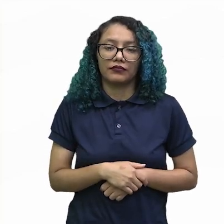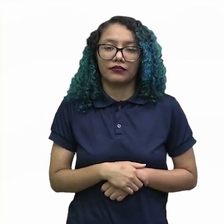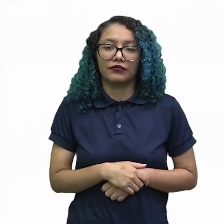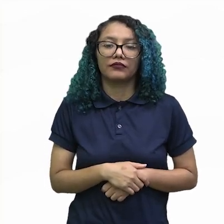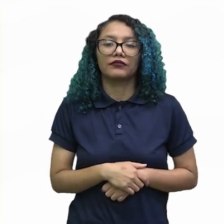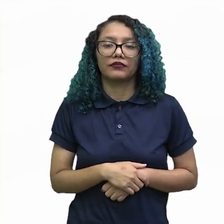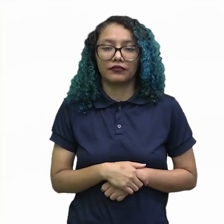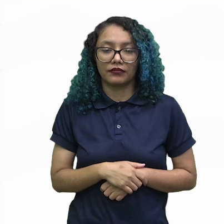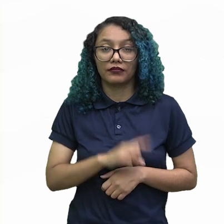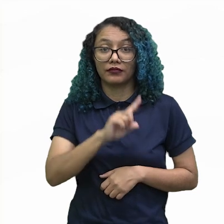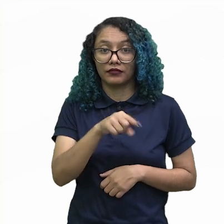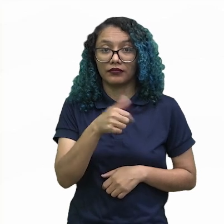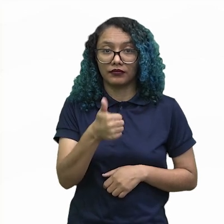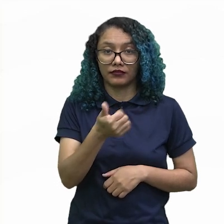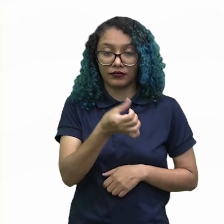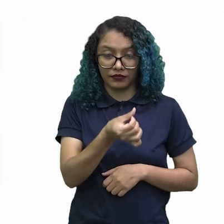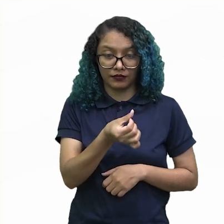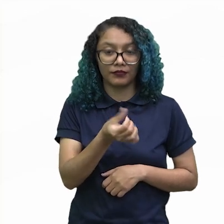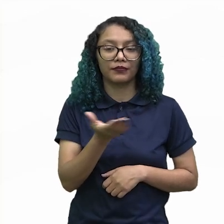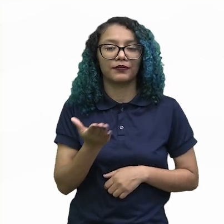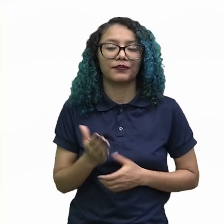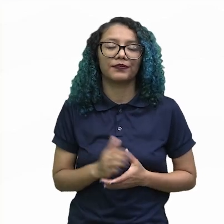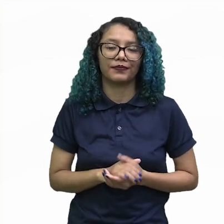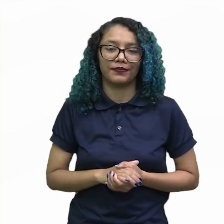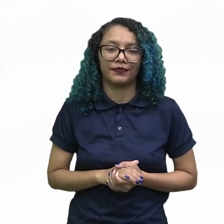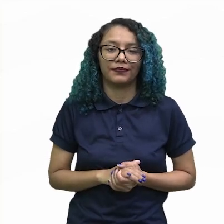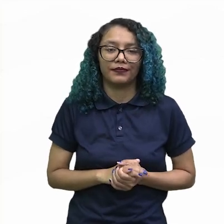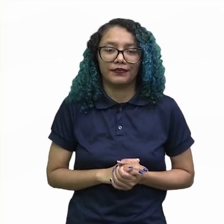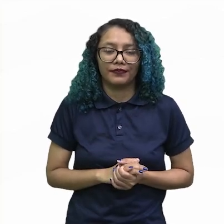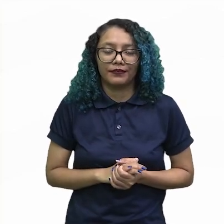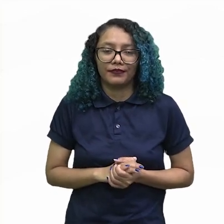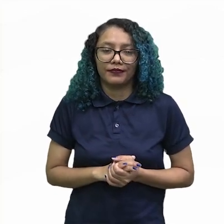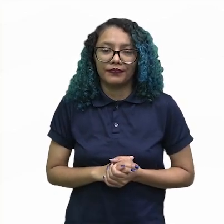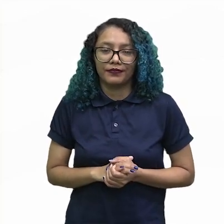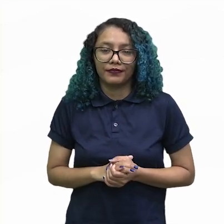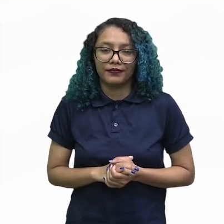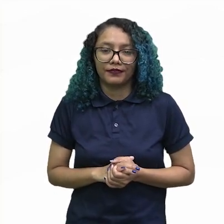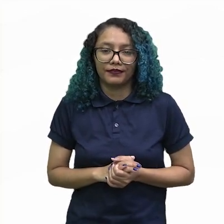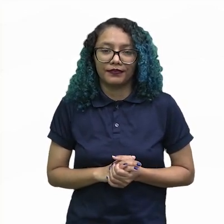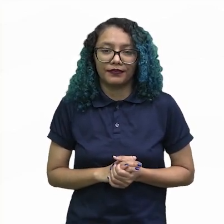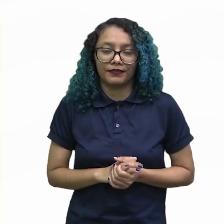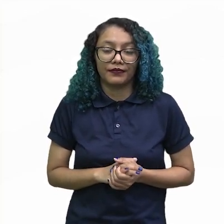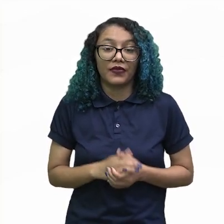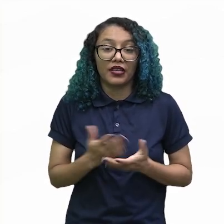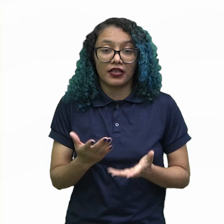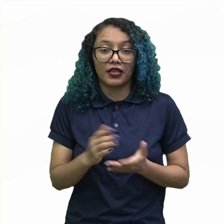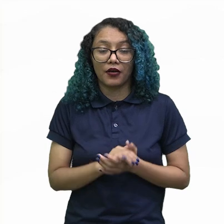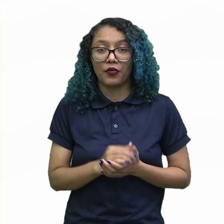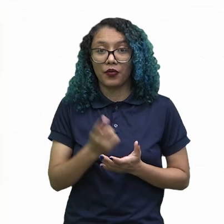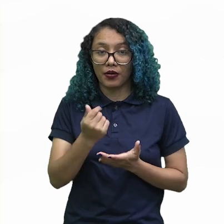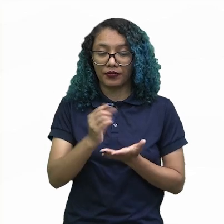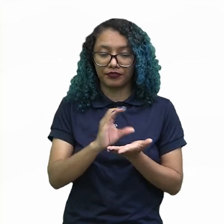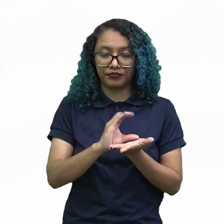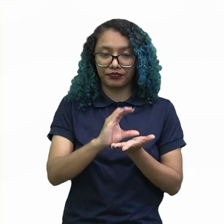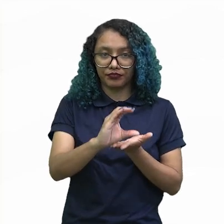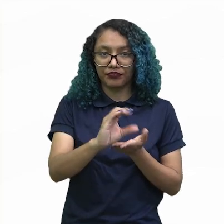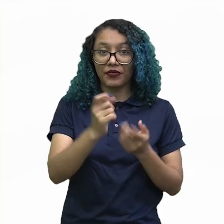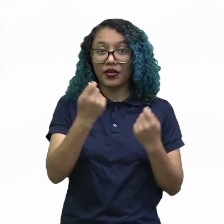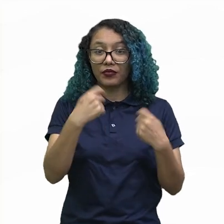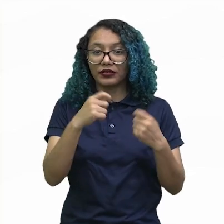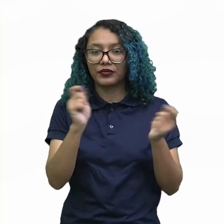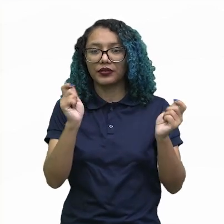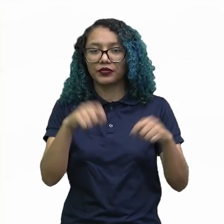quanto, meu Deus? 16, isso, tá? Então, quer dizer que o capital inicial investido para que a